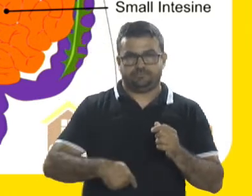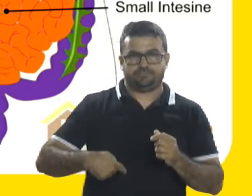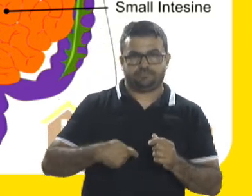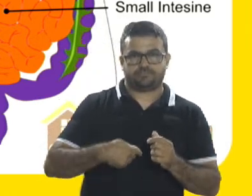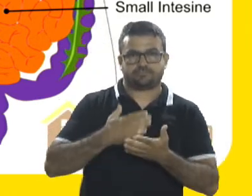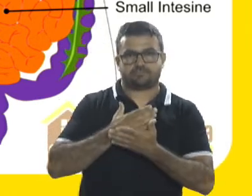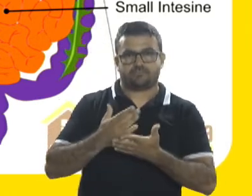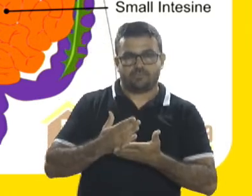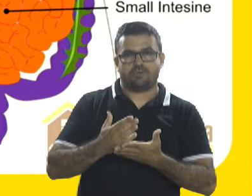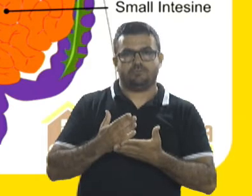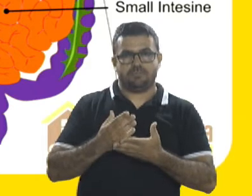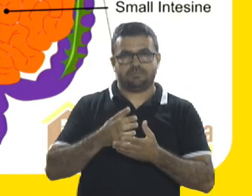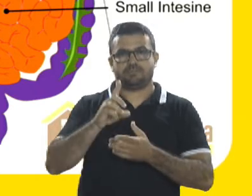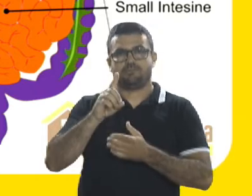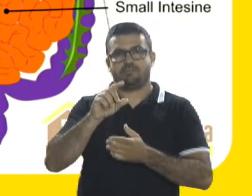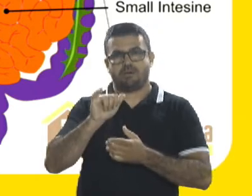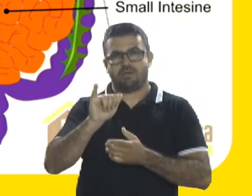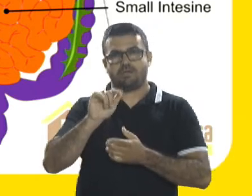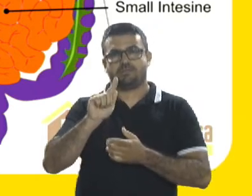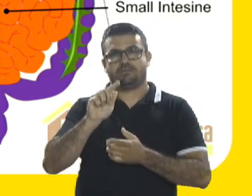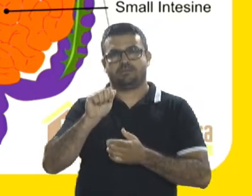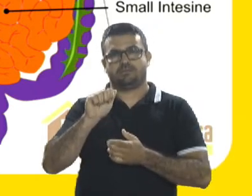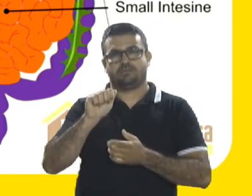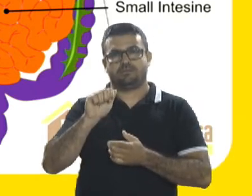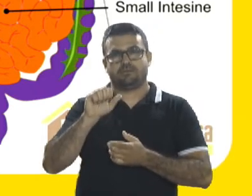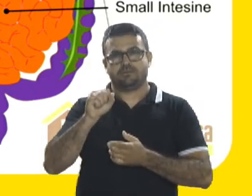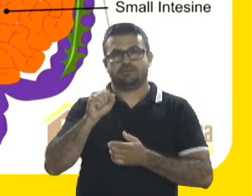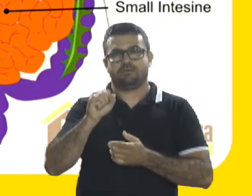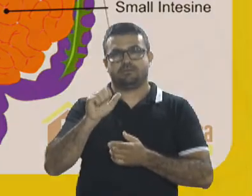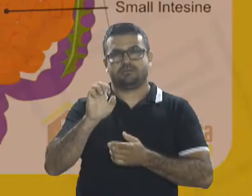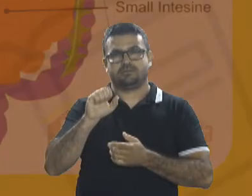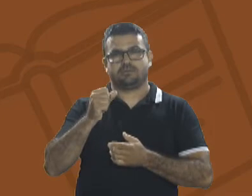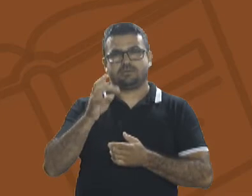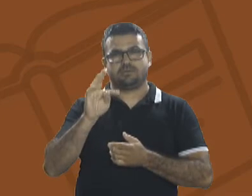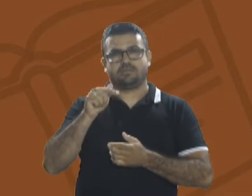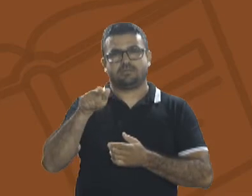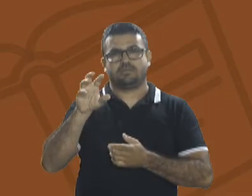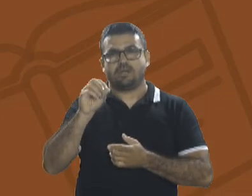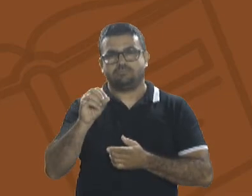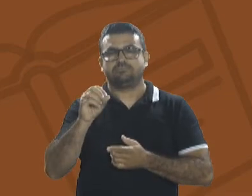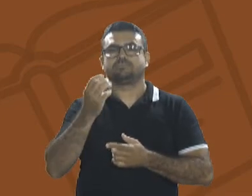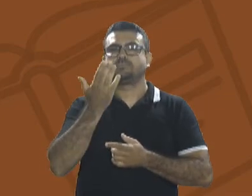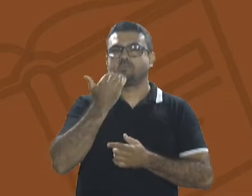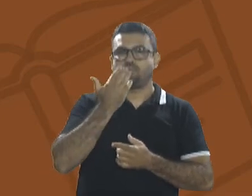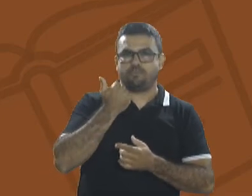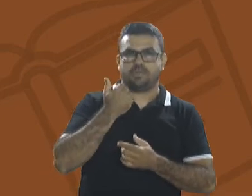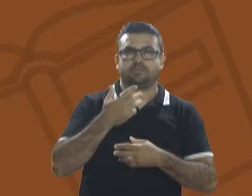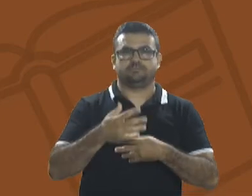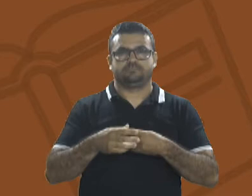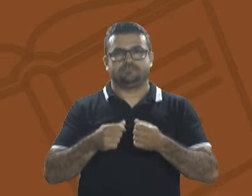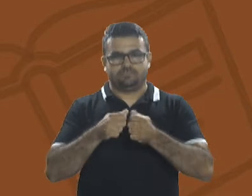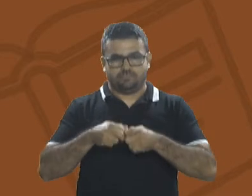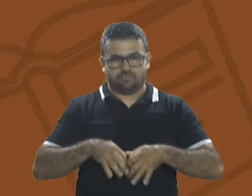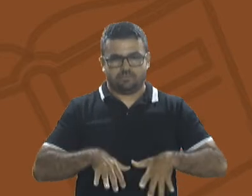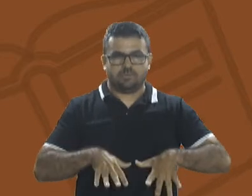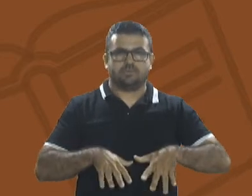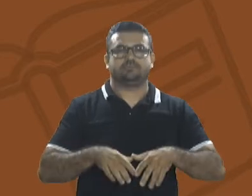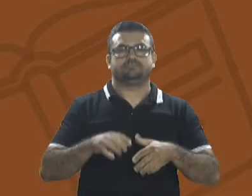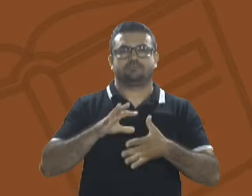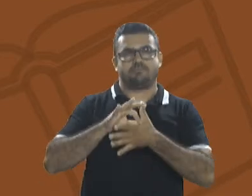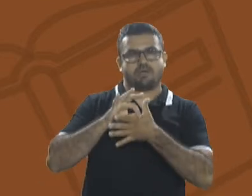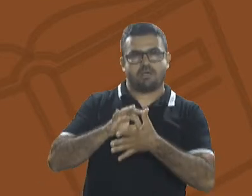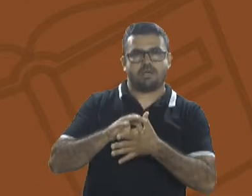a digestão das proteínas, né, que estão contidas lá no alimento. Então a carne,